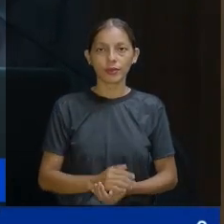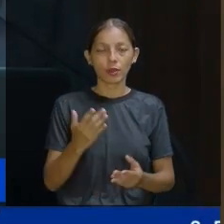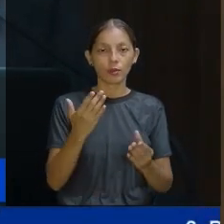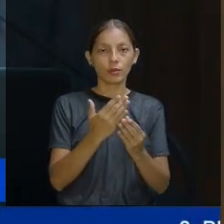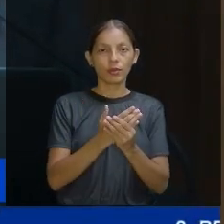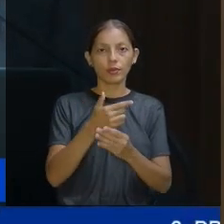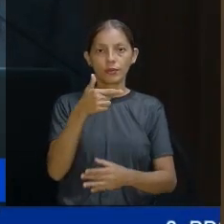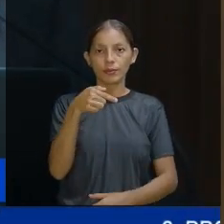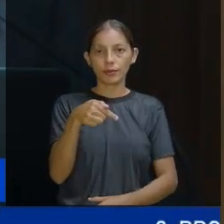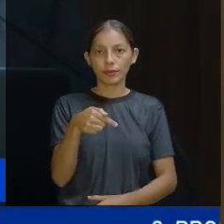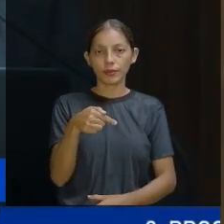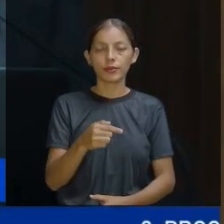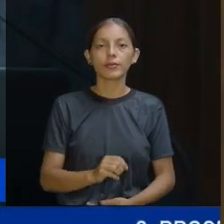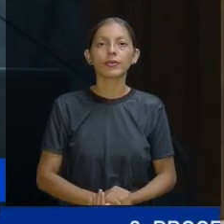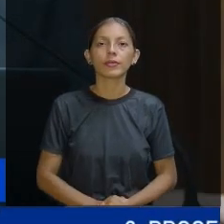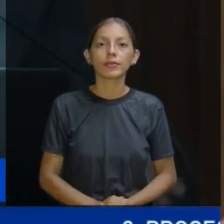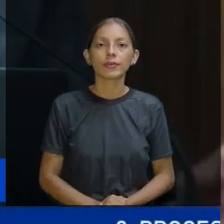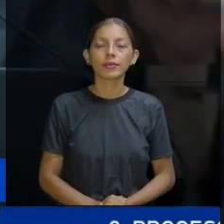Deixa eu ver aqui.